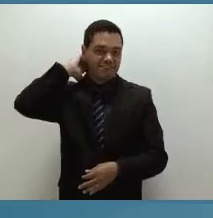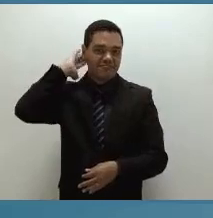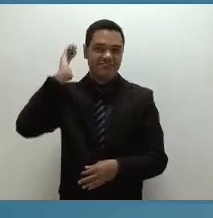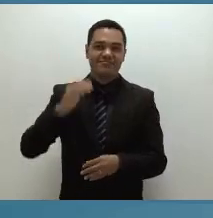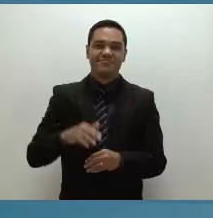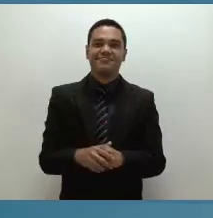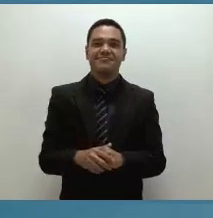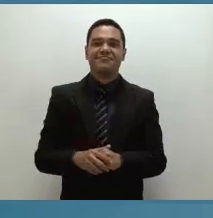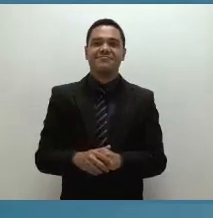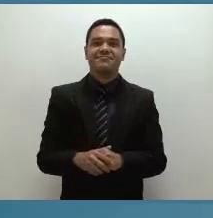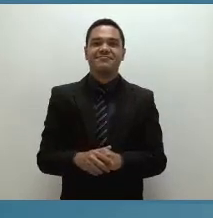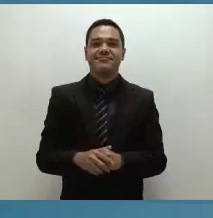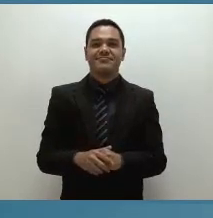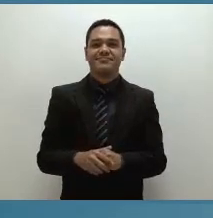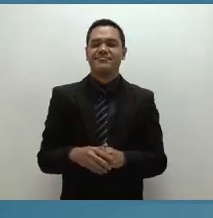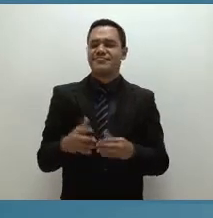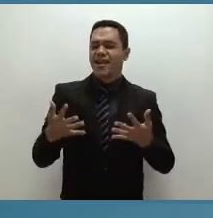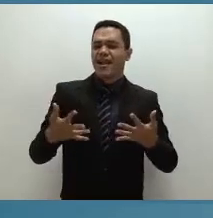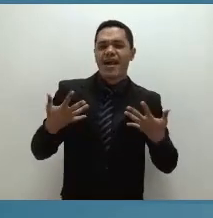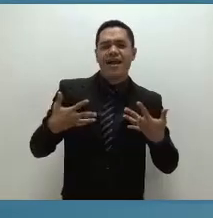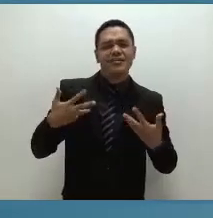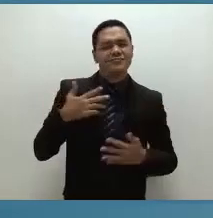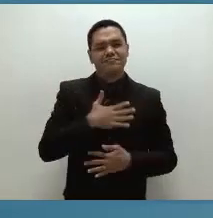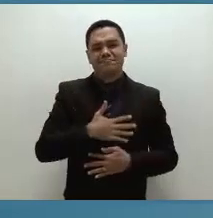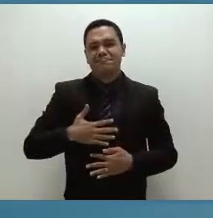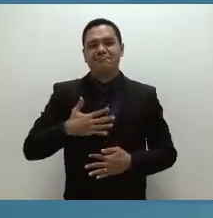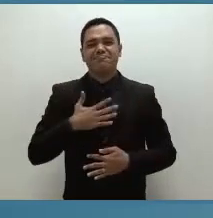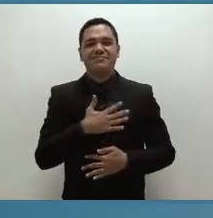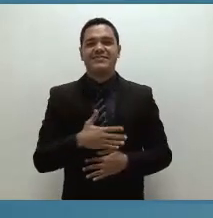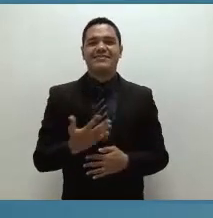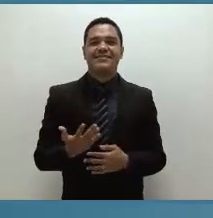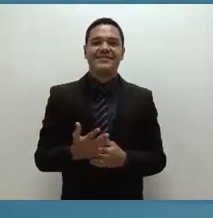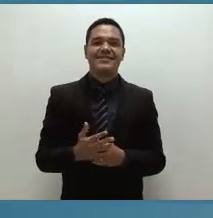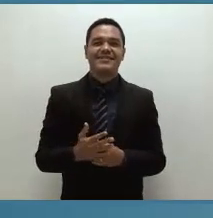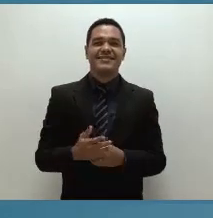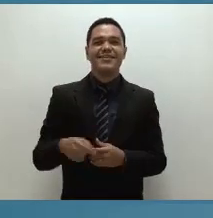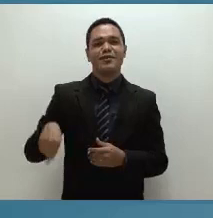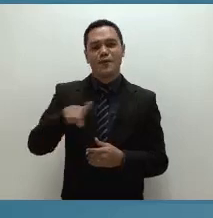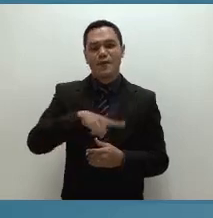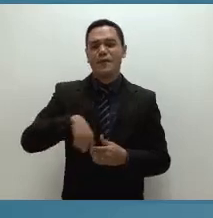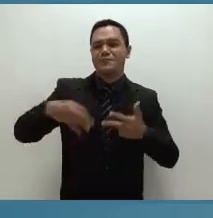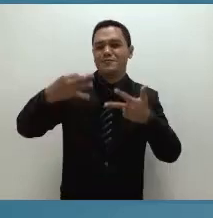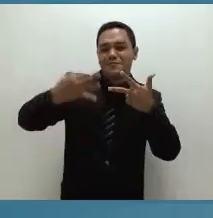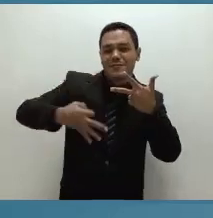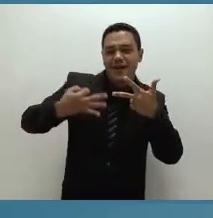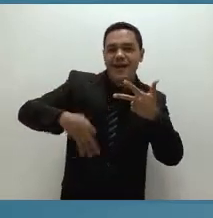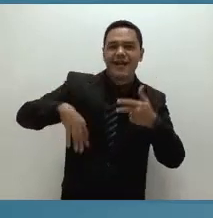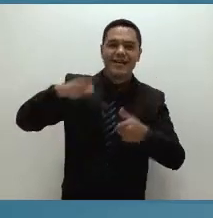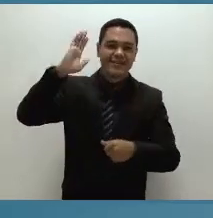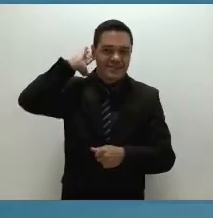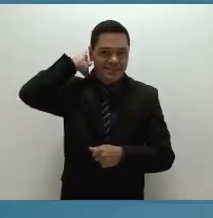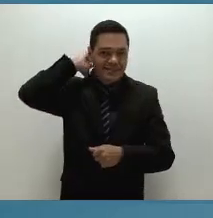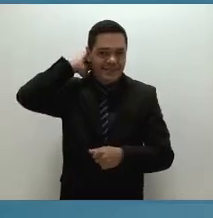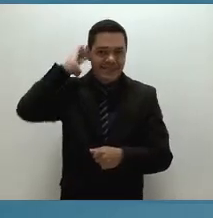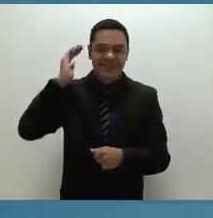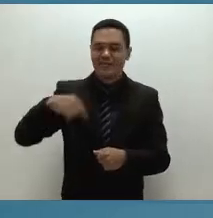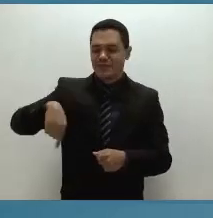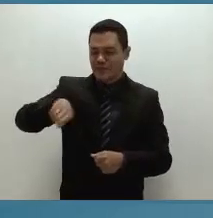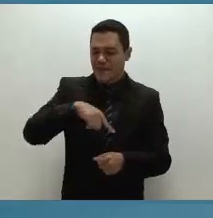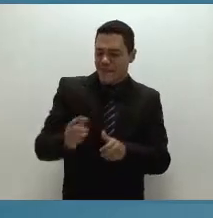muito grande, é com um prazer imenso que nós, Poder Judiciário do Estado do Pará,